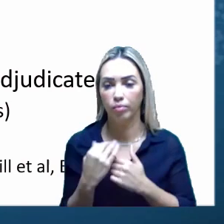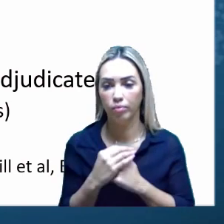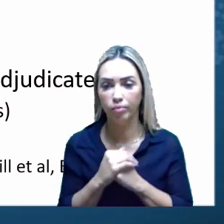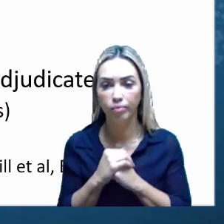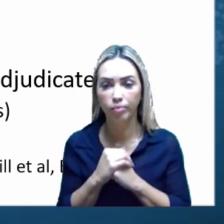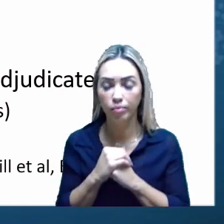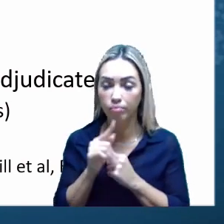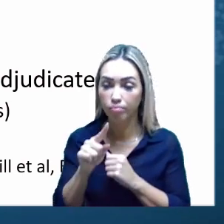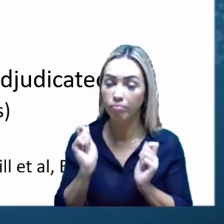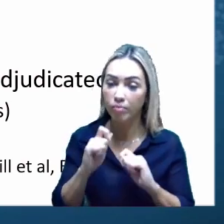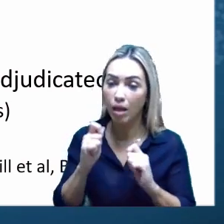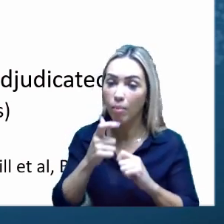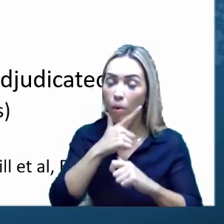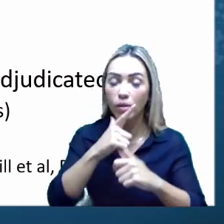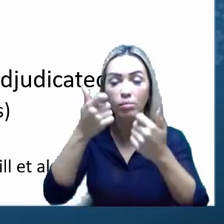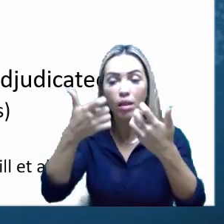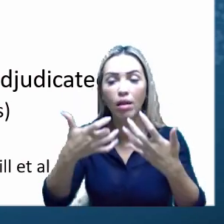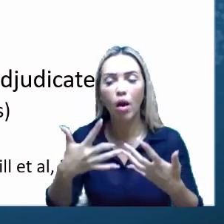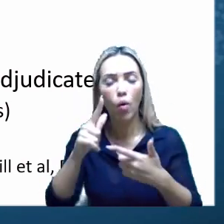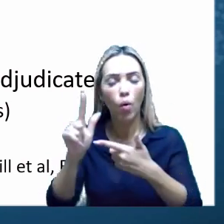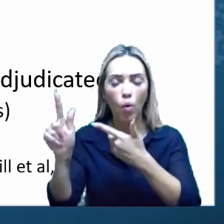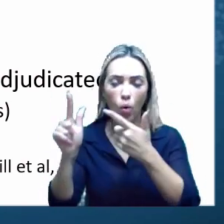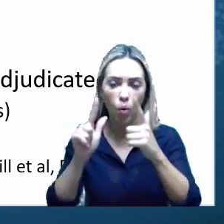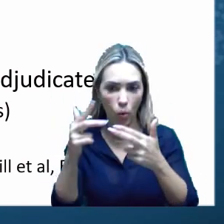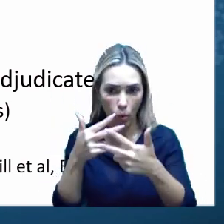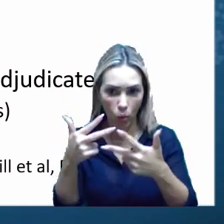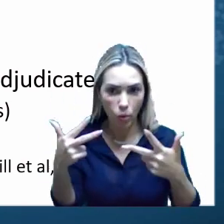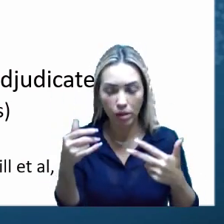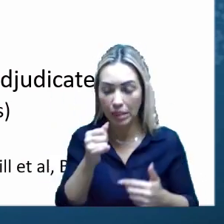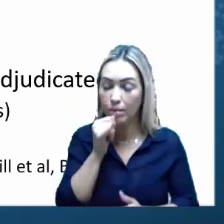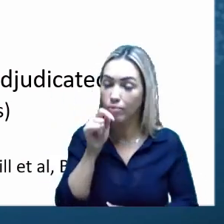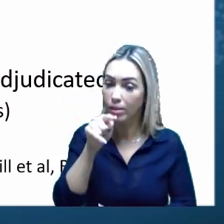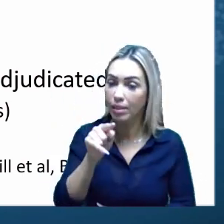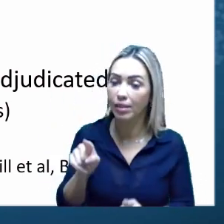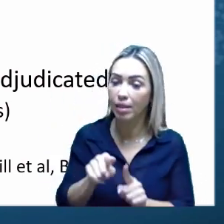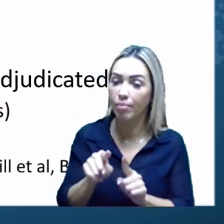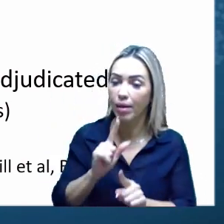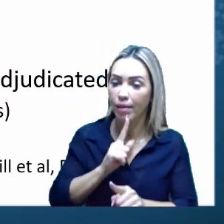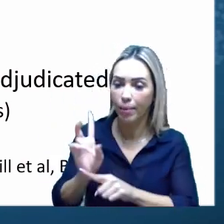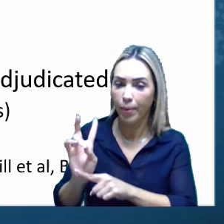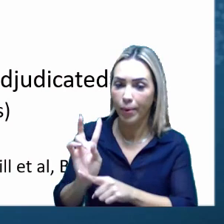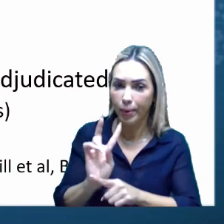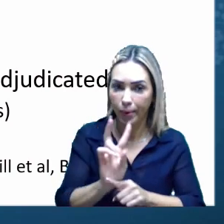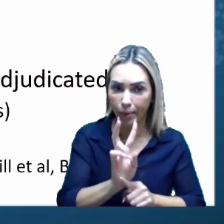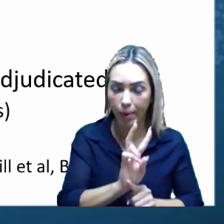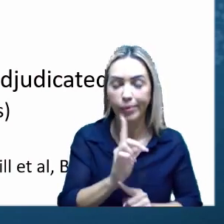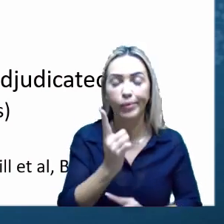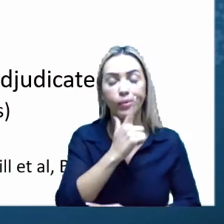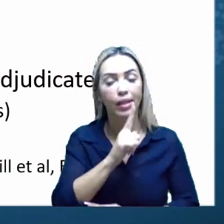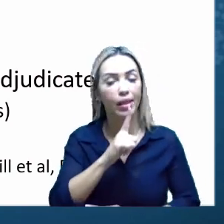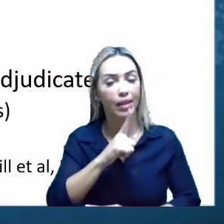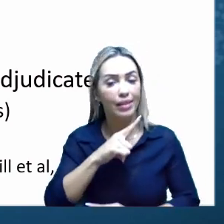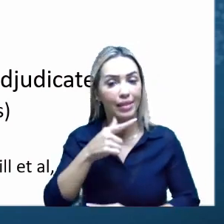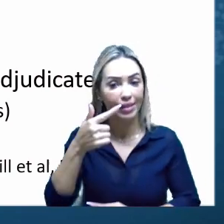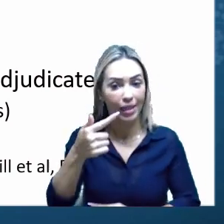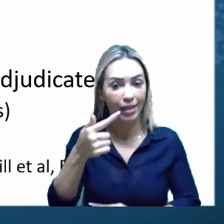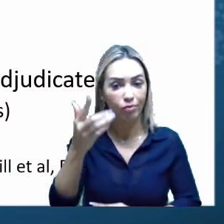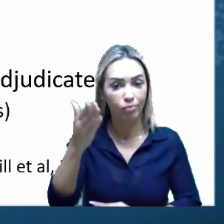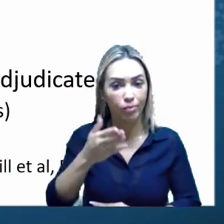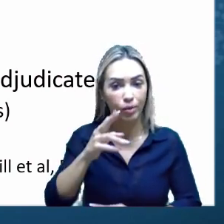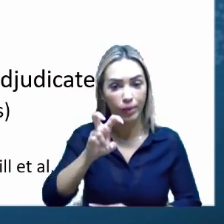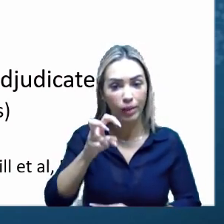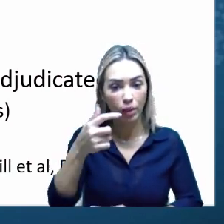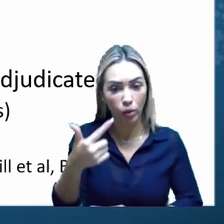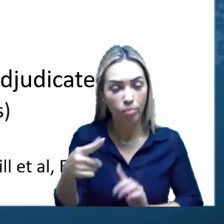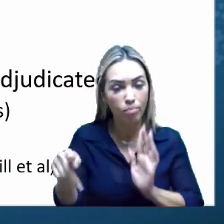e isso pode ser explicado por outras coisas. E você também tem o monitoramento, que você tem 7 de 52